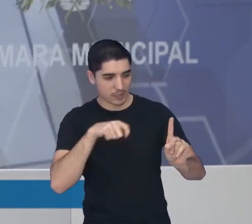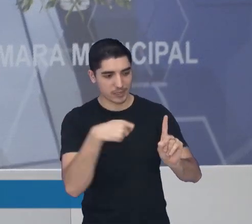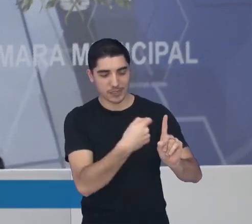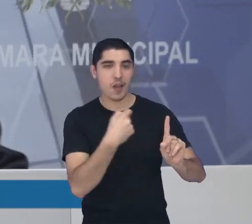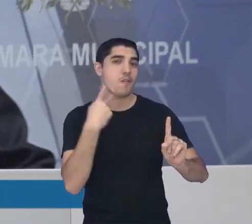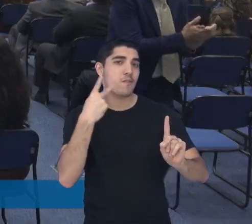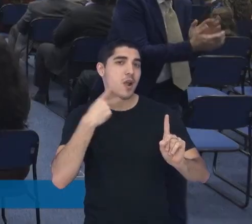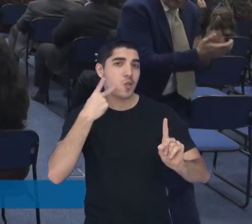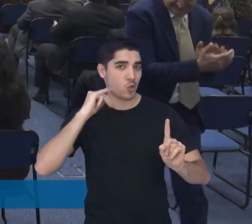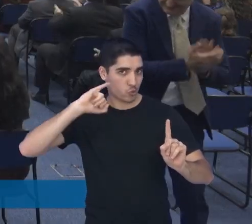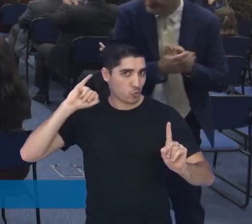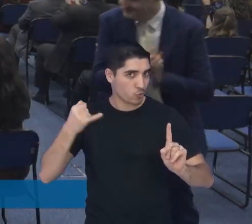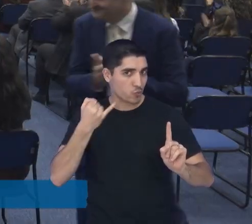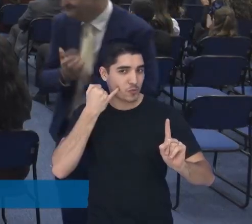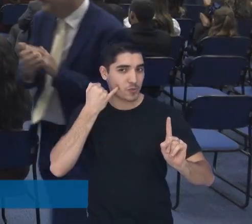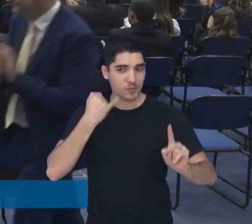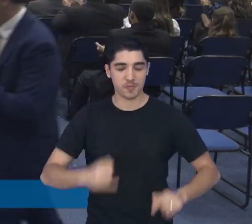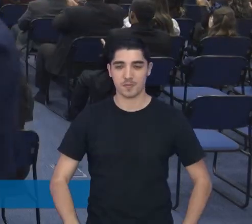Silvério.